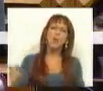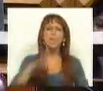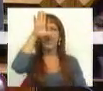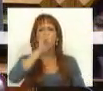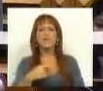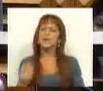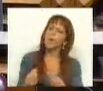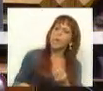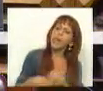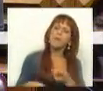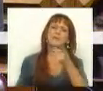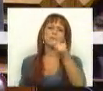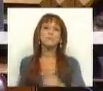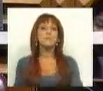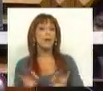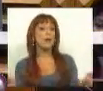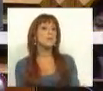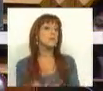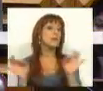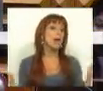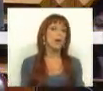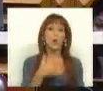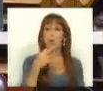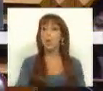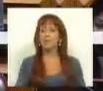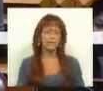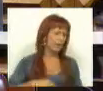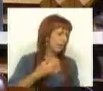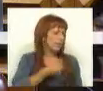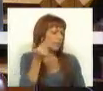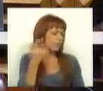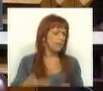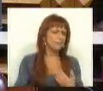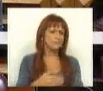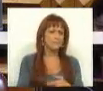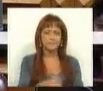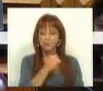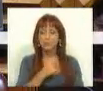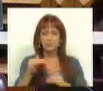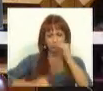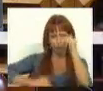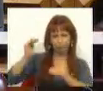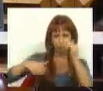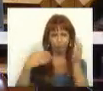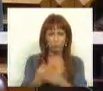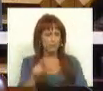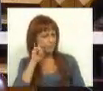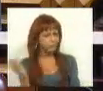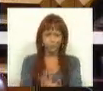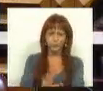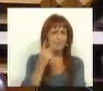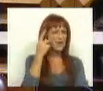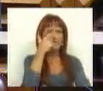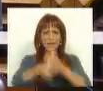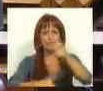Governo acrescenta, de forma completamente leviana e gratuita, instabilidade e insegurança à vida